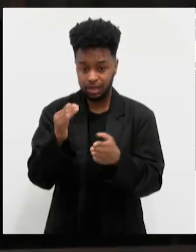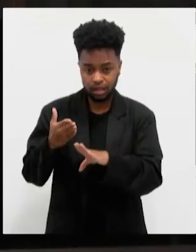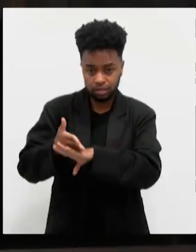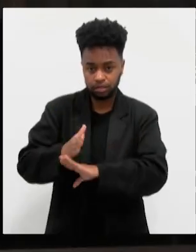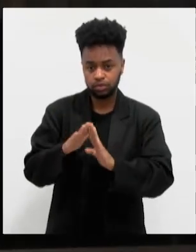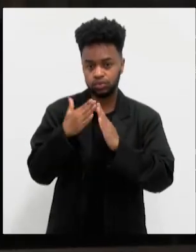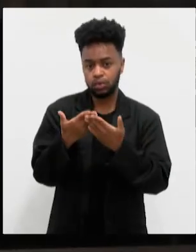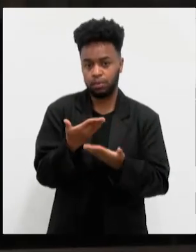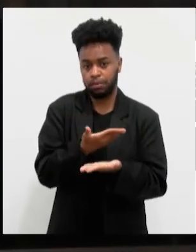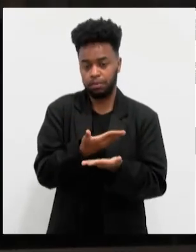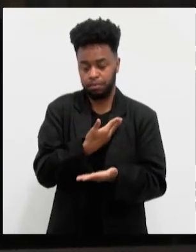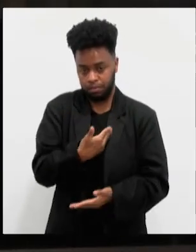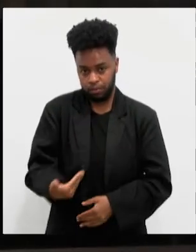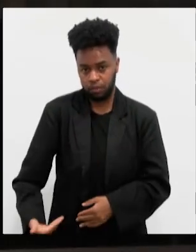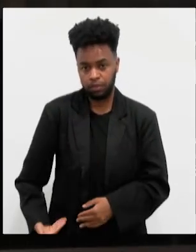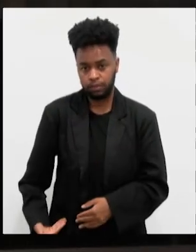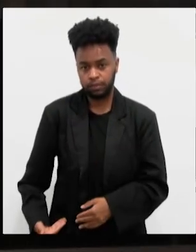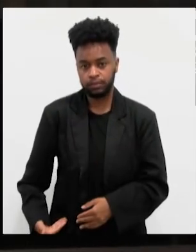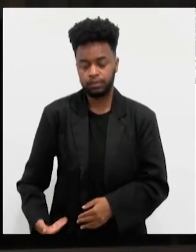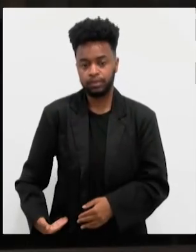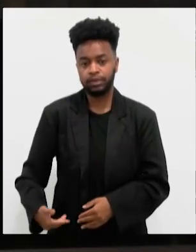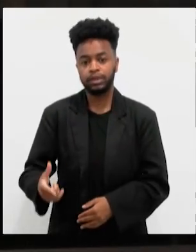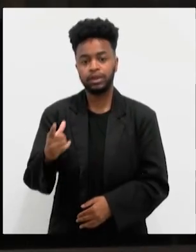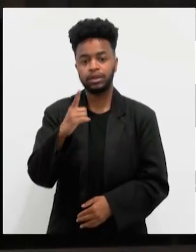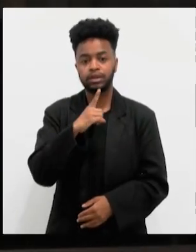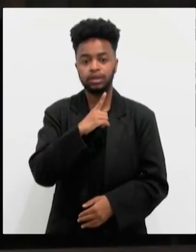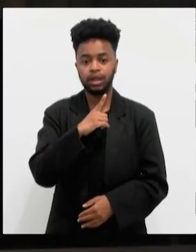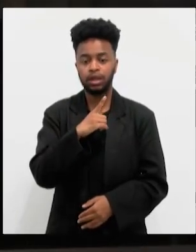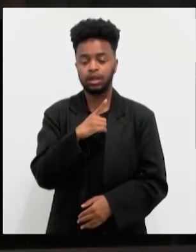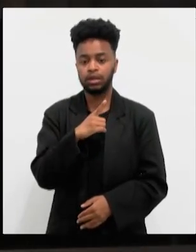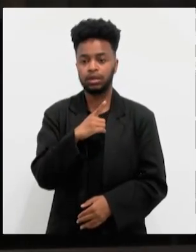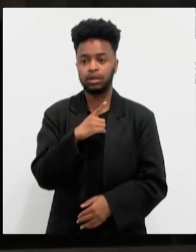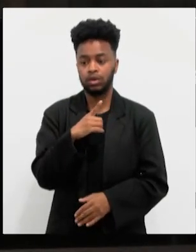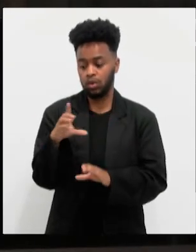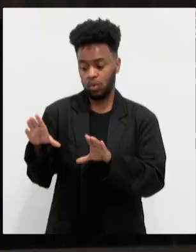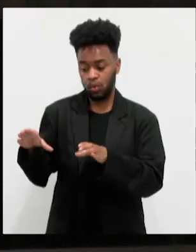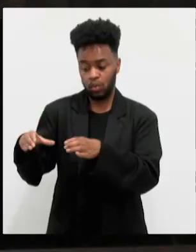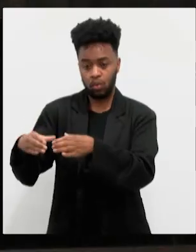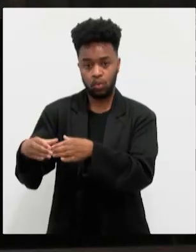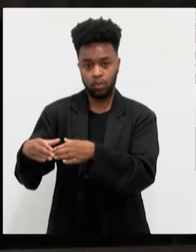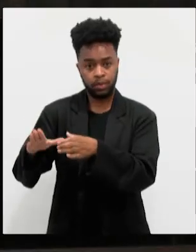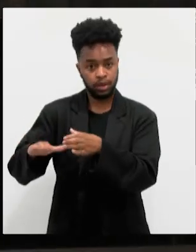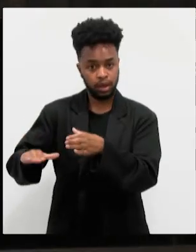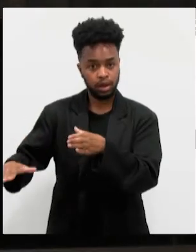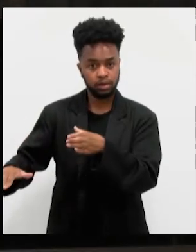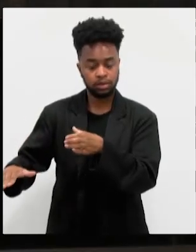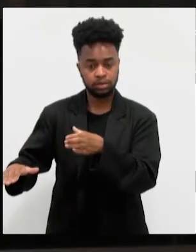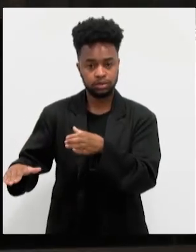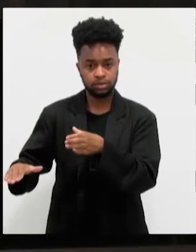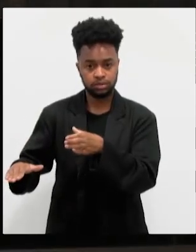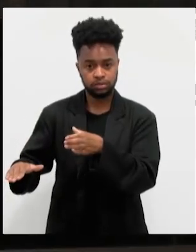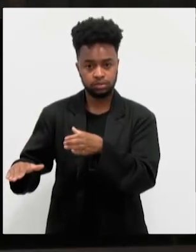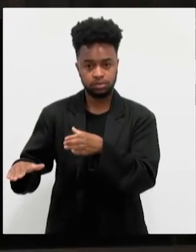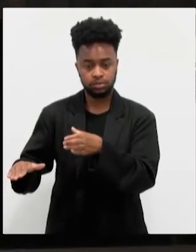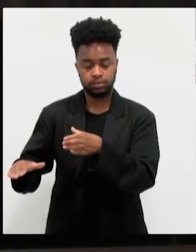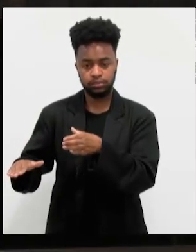pública, você tem uma banda de crianças que são,